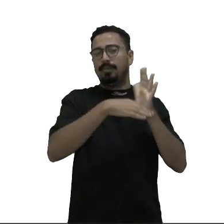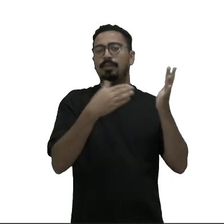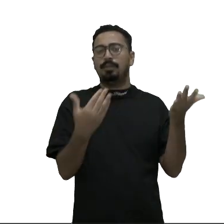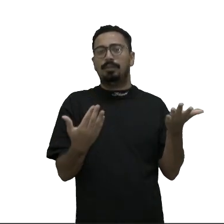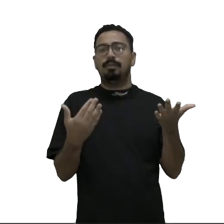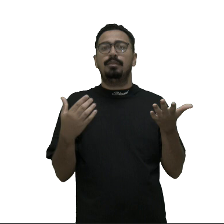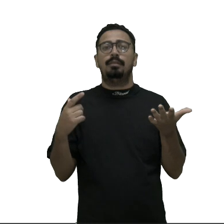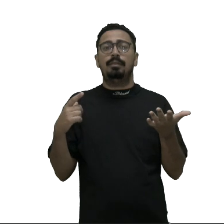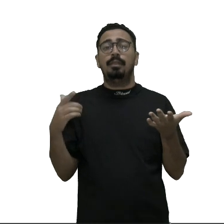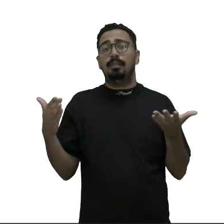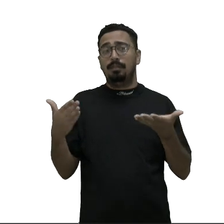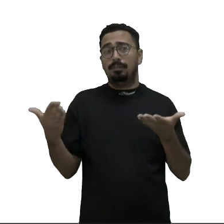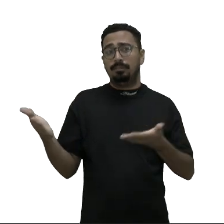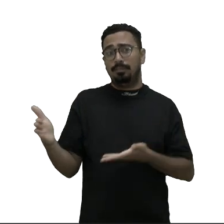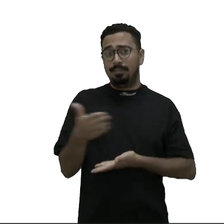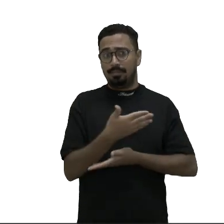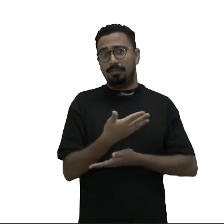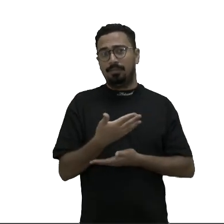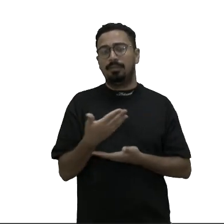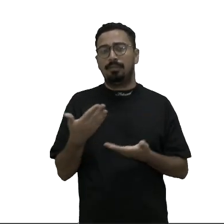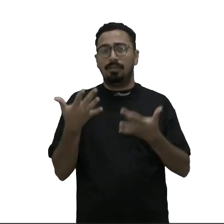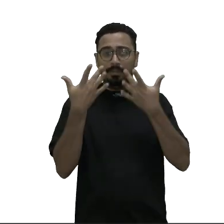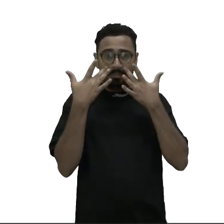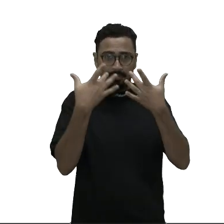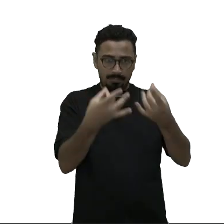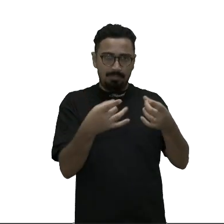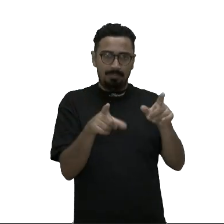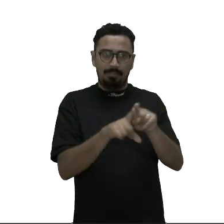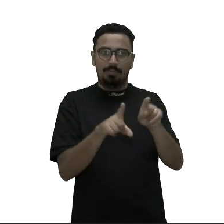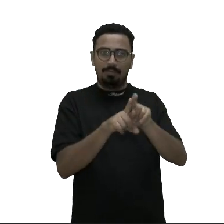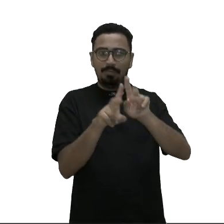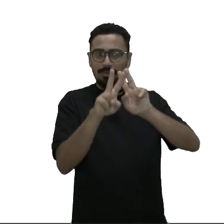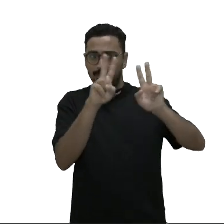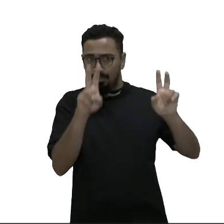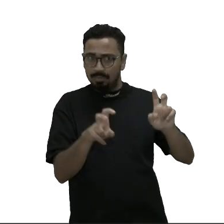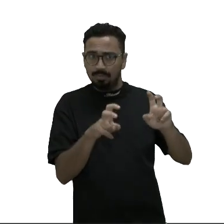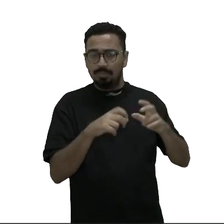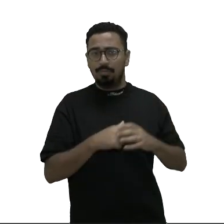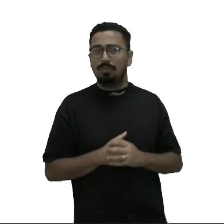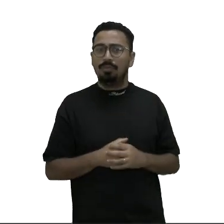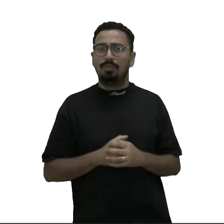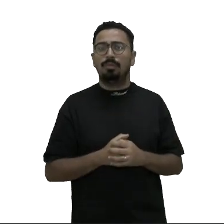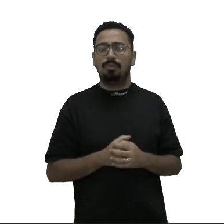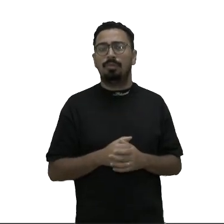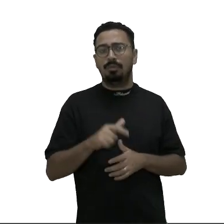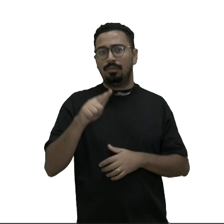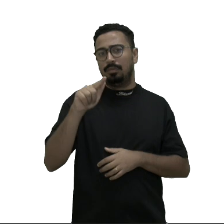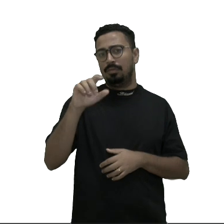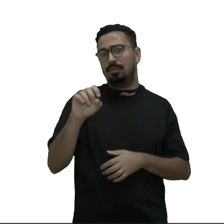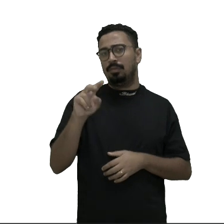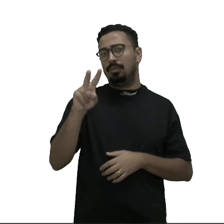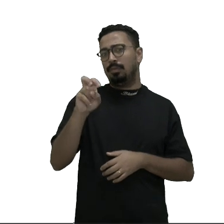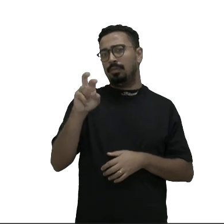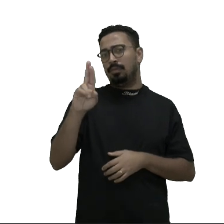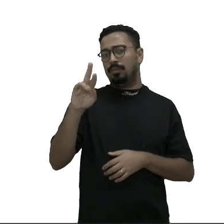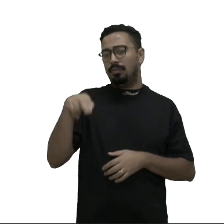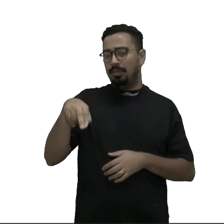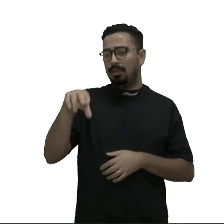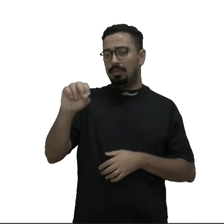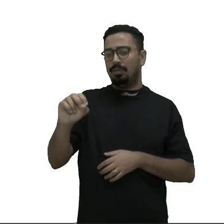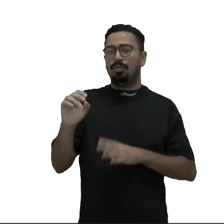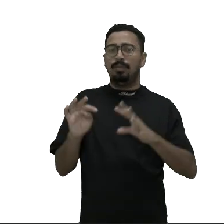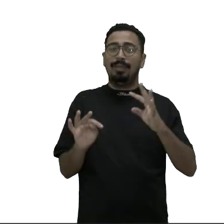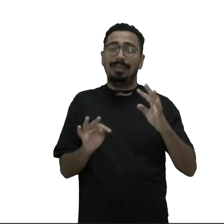Gostaria de chamar a atenção também para a questão de governo e tecnologia, uma